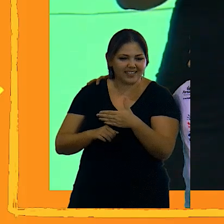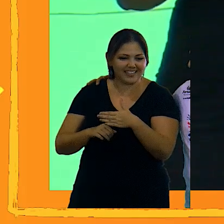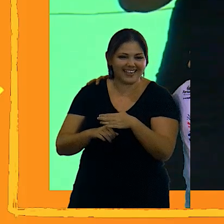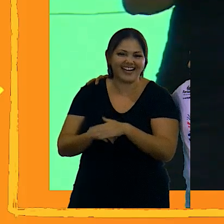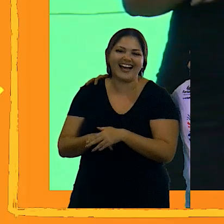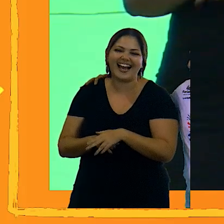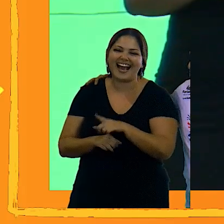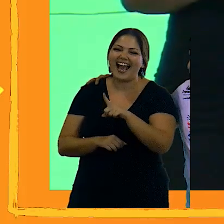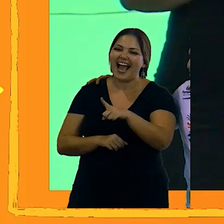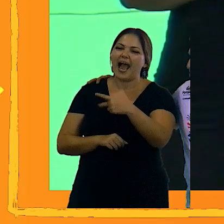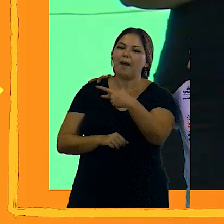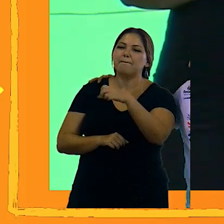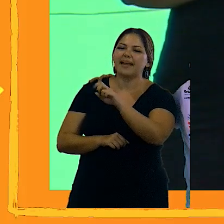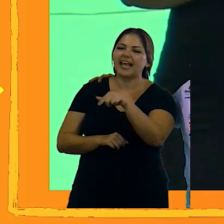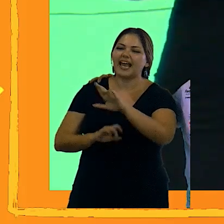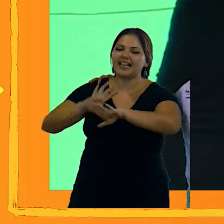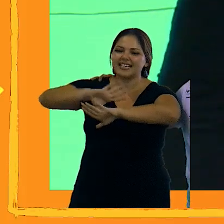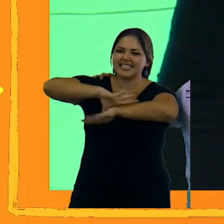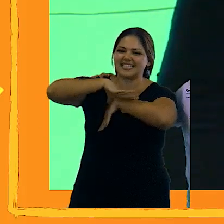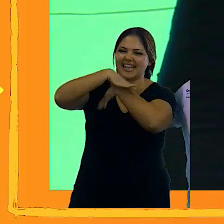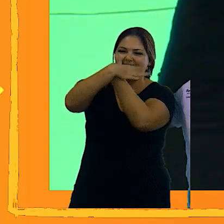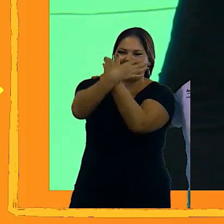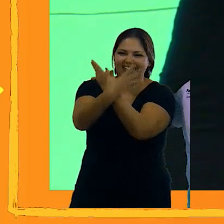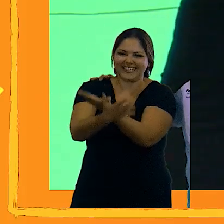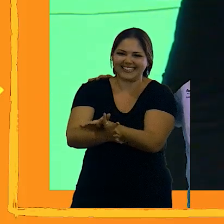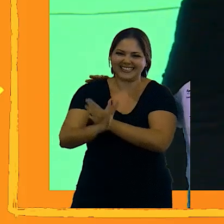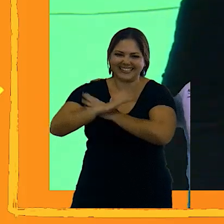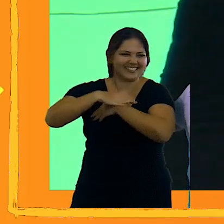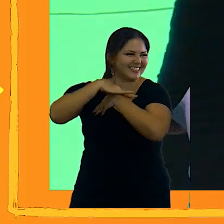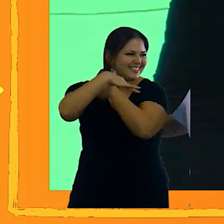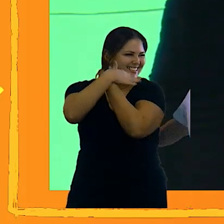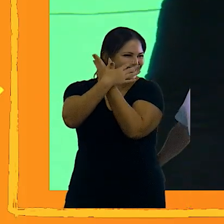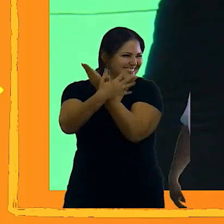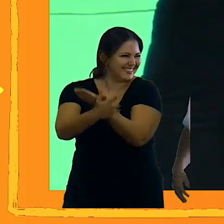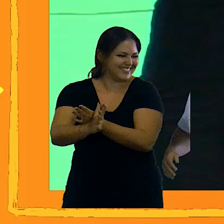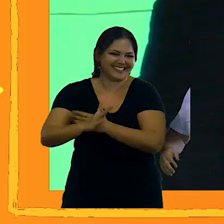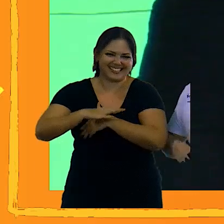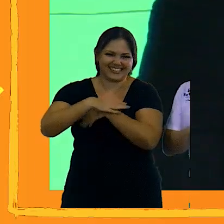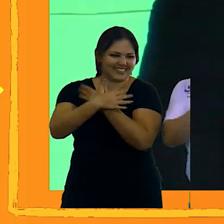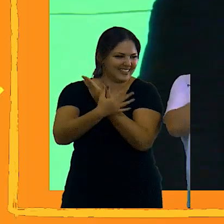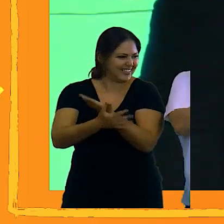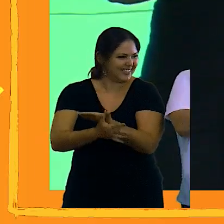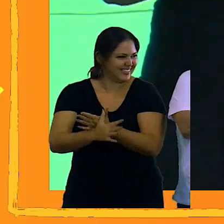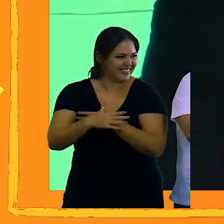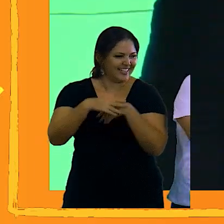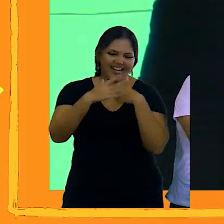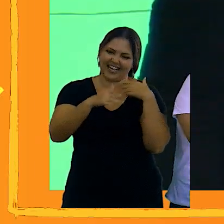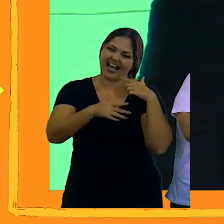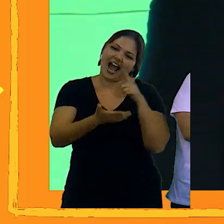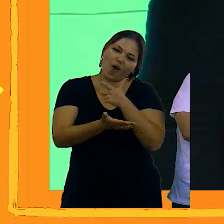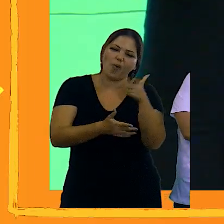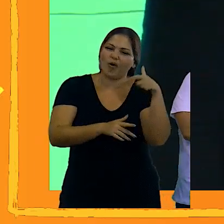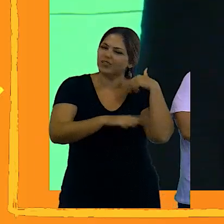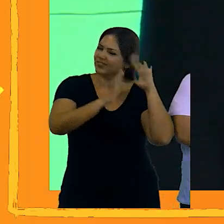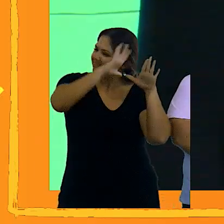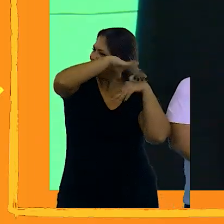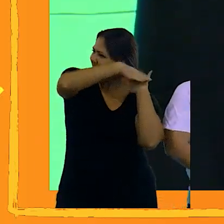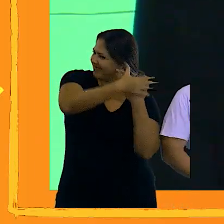que como é que é pequena sereia Ah tá o outro fazia assim ó